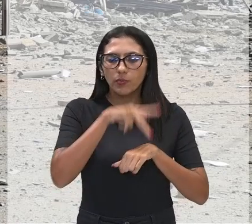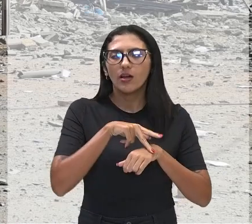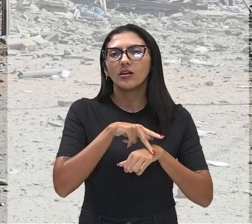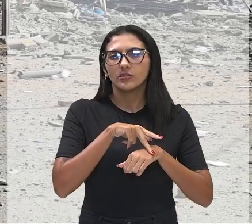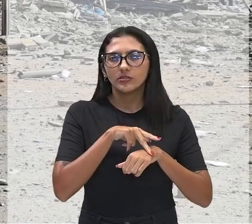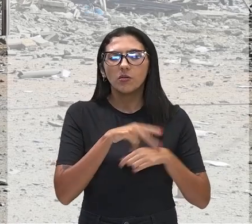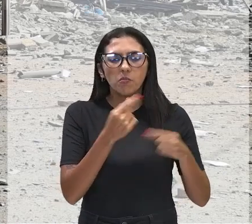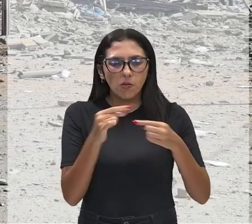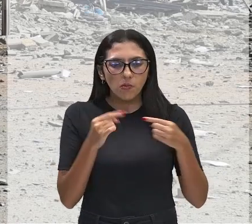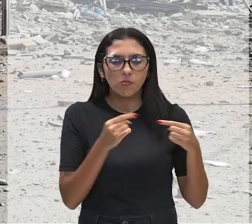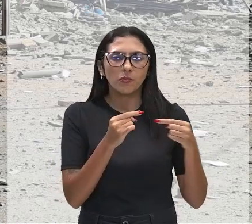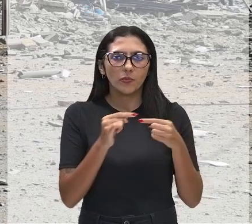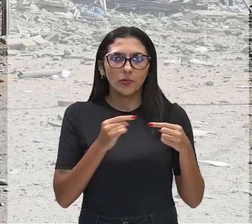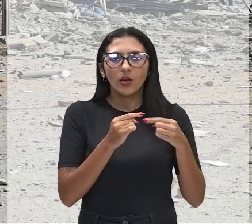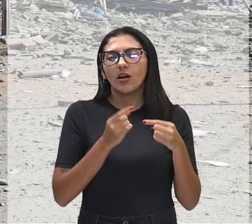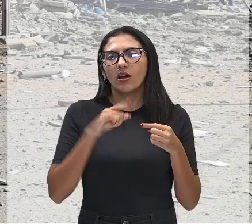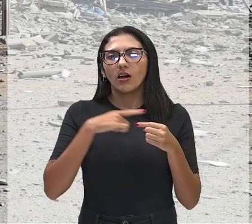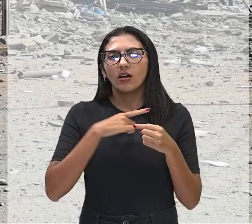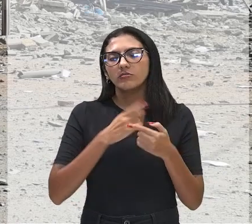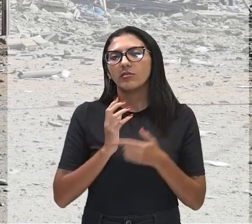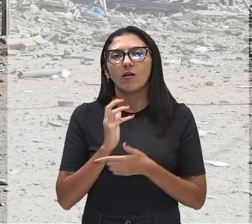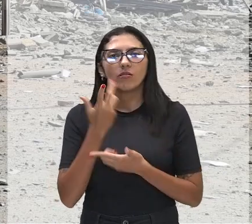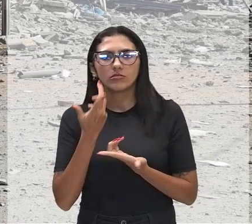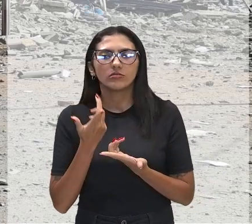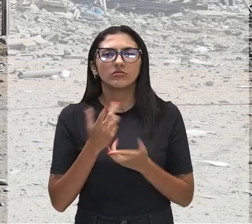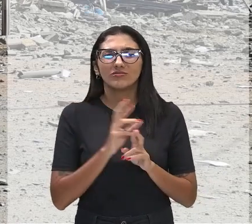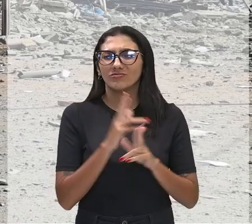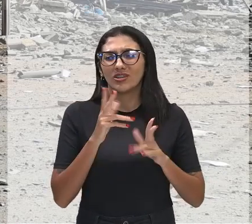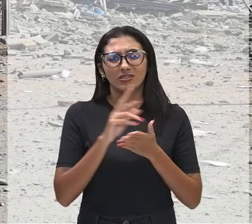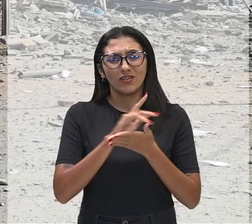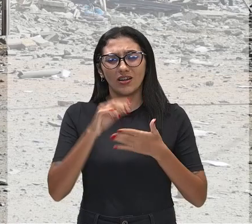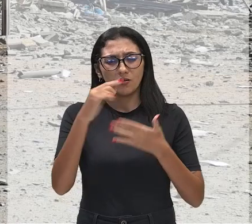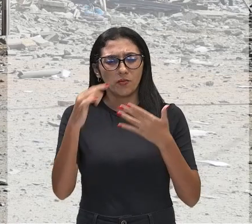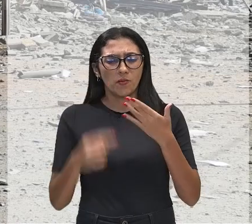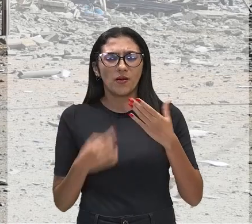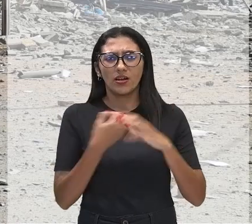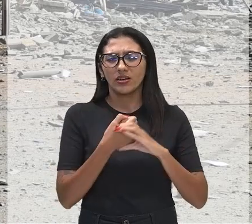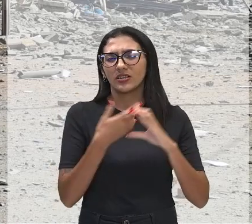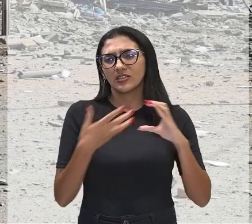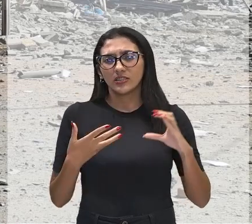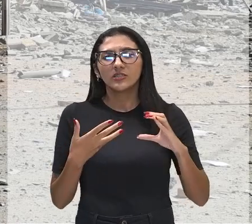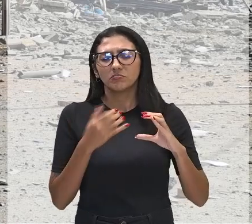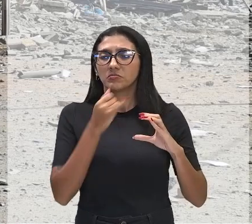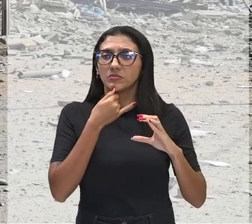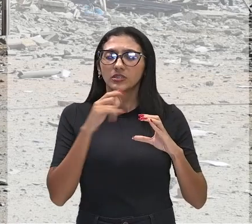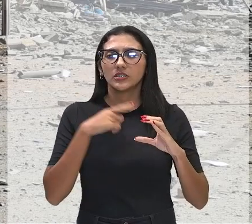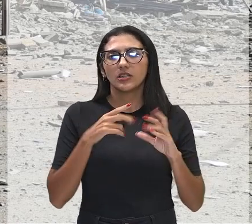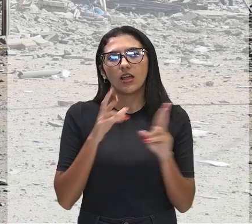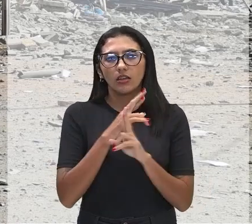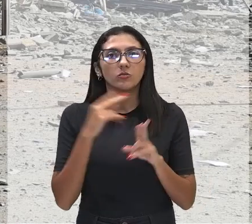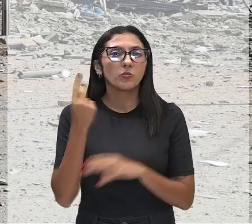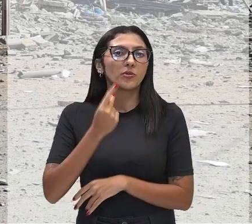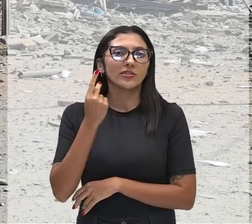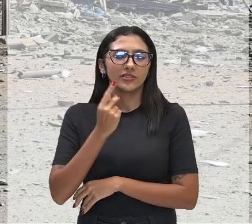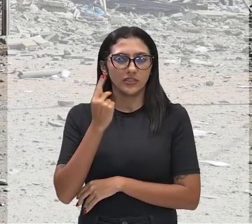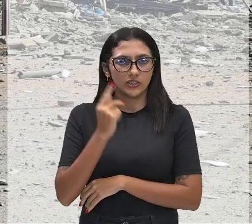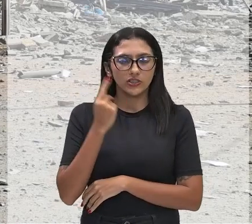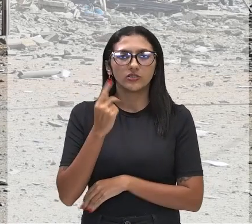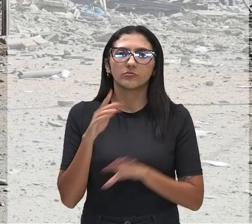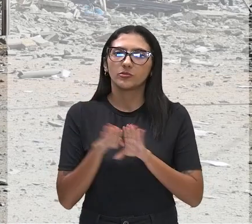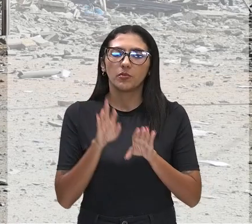eles acabam aí recebendo aí diferentes características, infelizmente, muito ligadas à parte da política, a parte